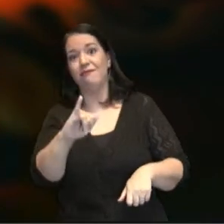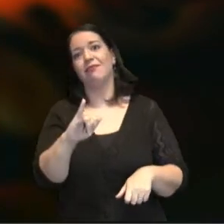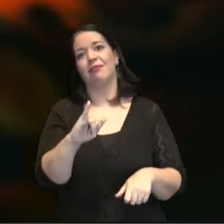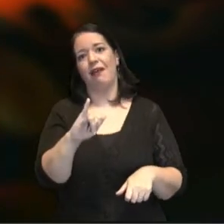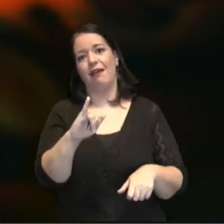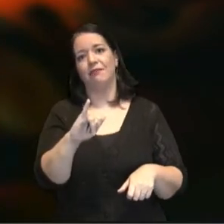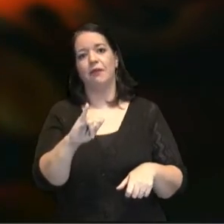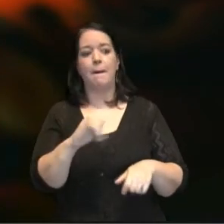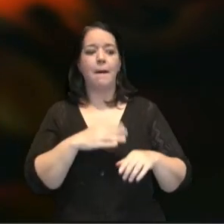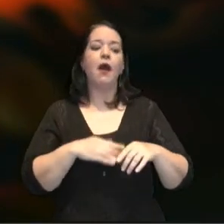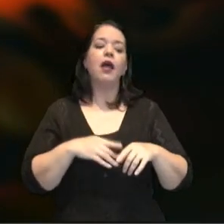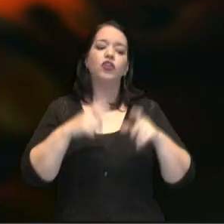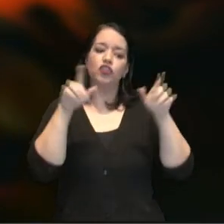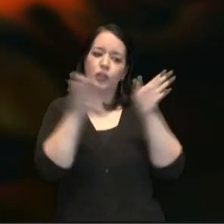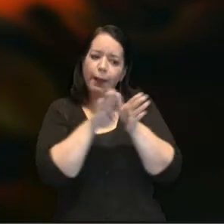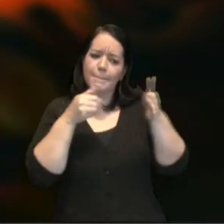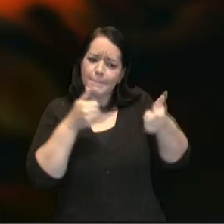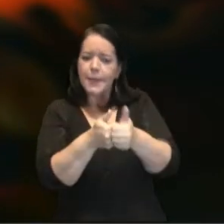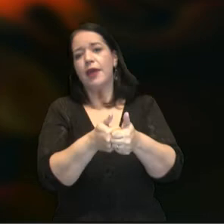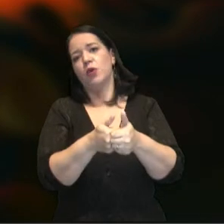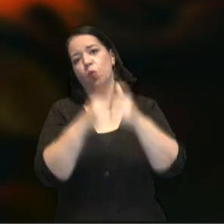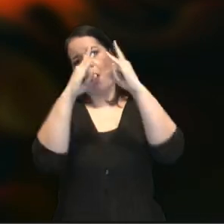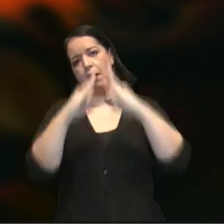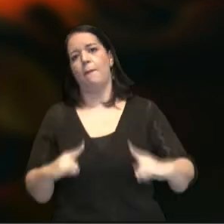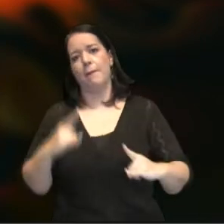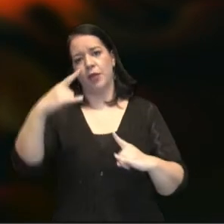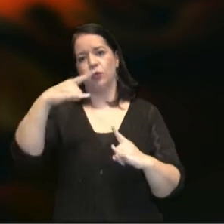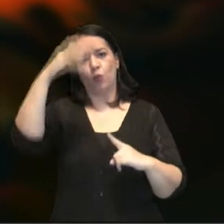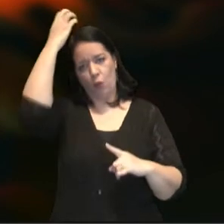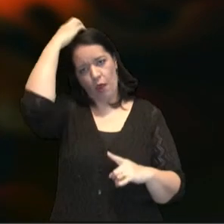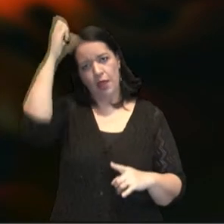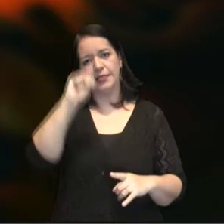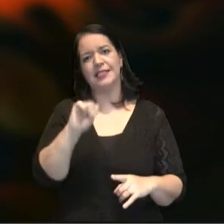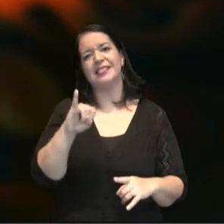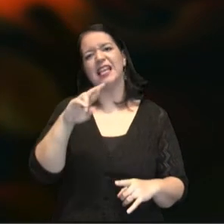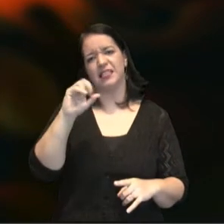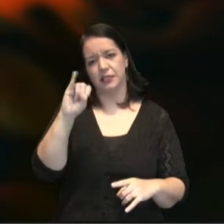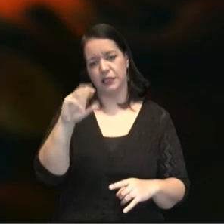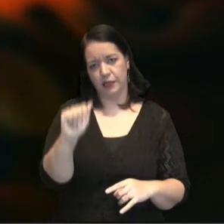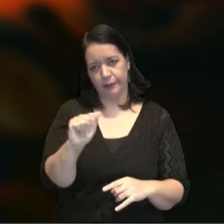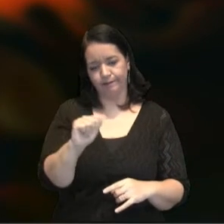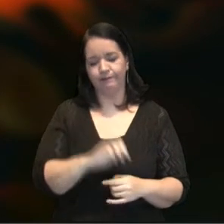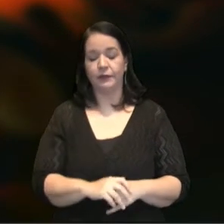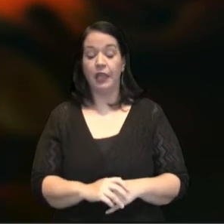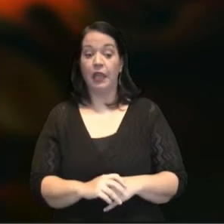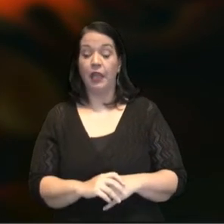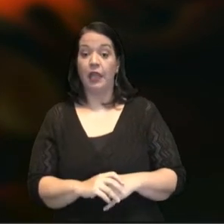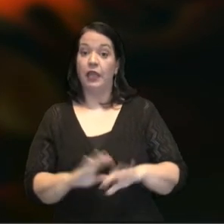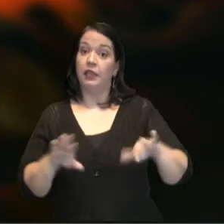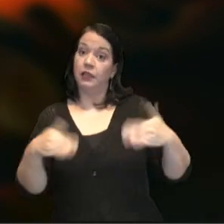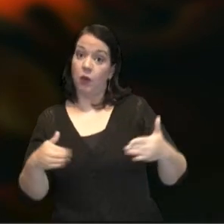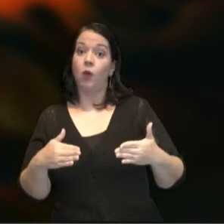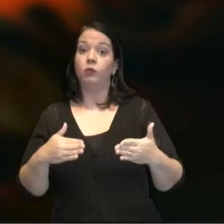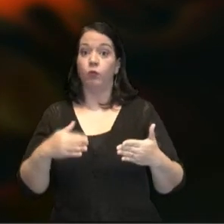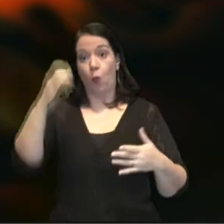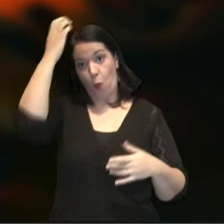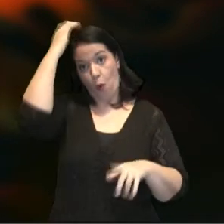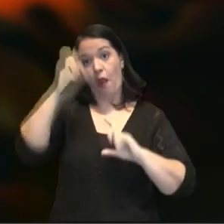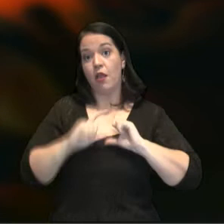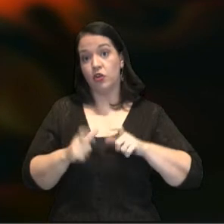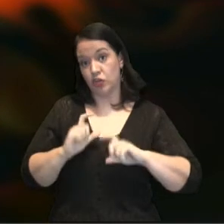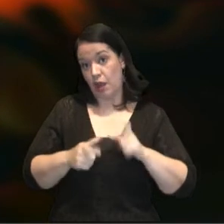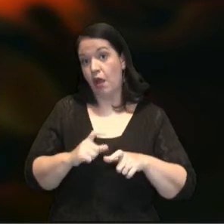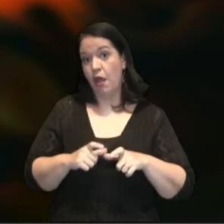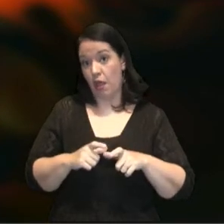salvou, não uma e nem duas vezes. Então, tendo-se turbado com este incidente